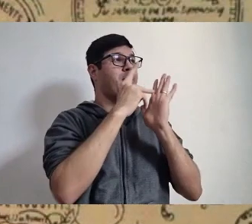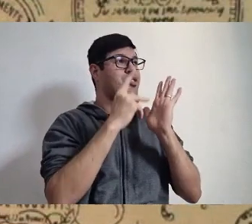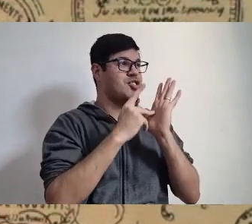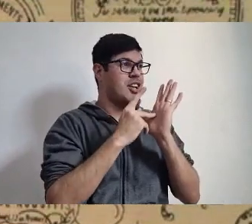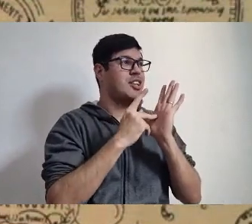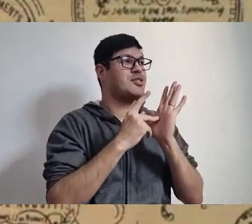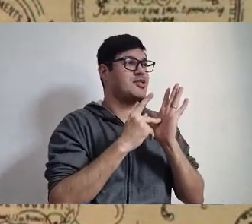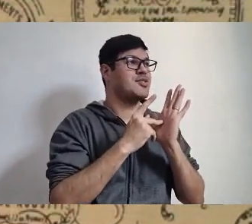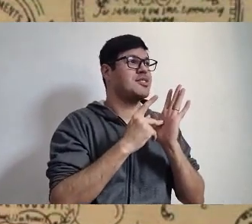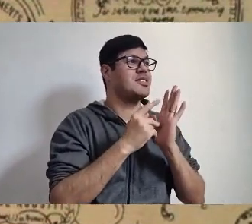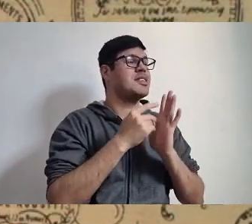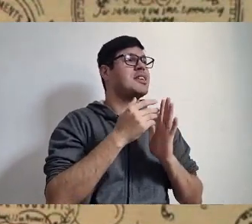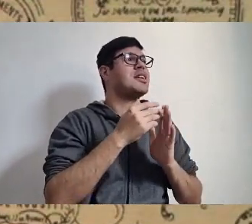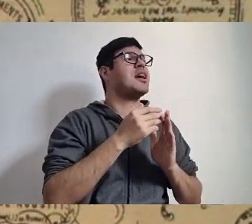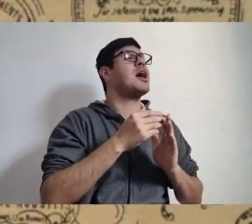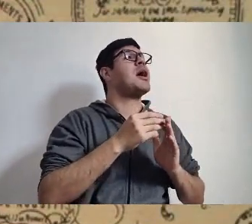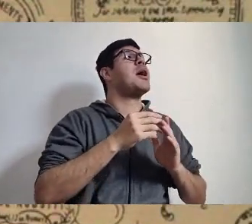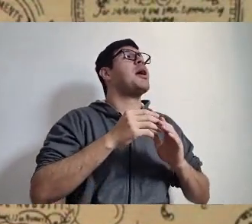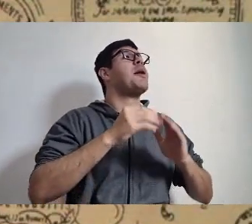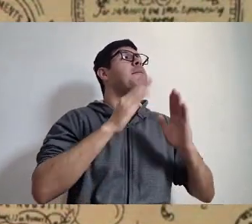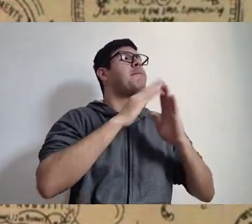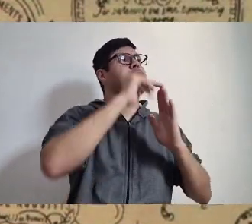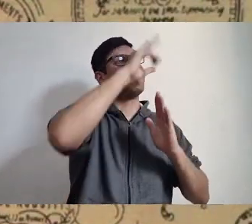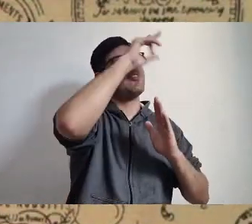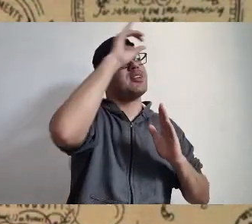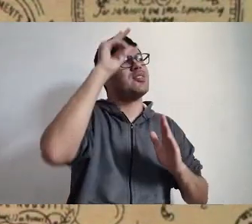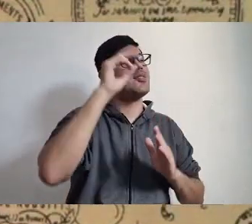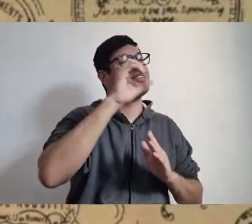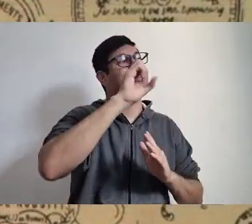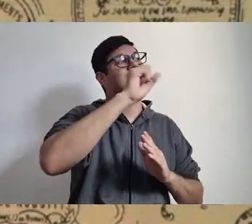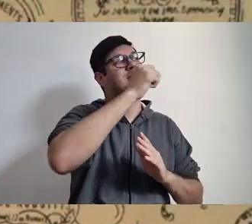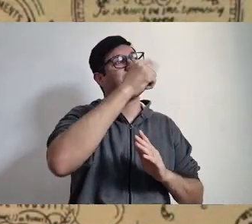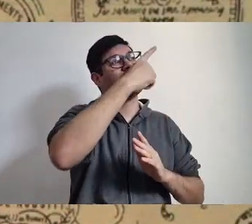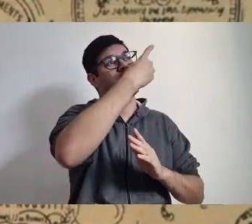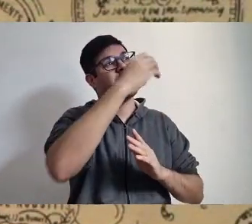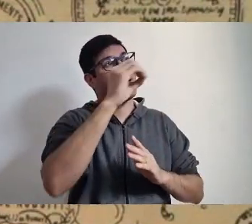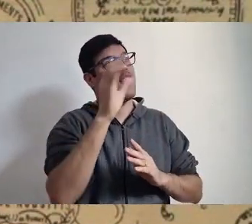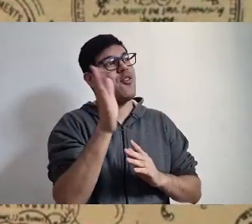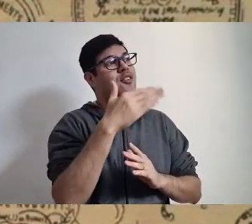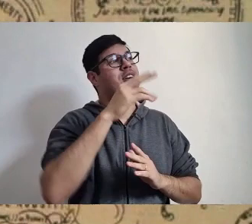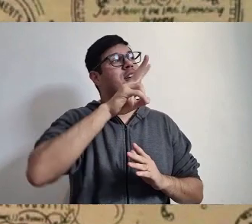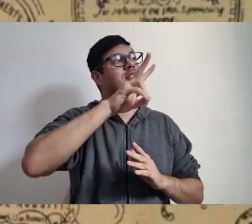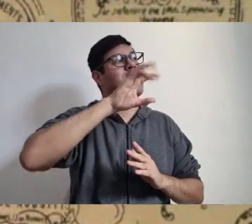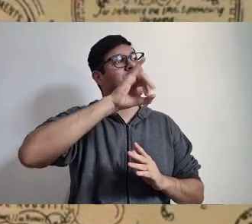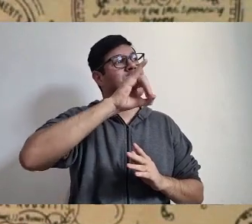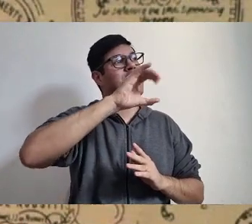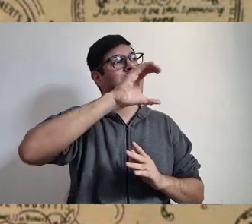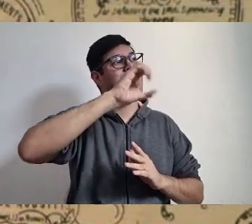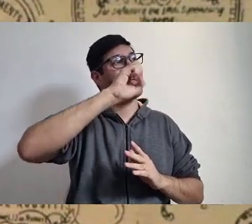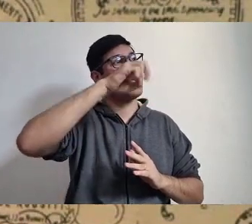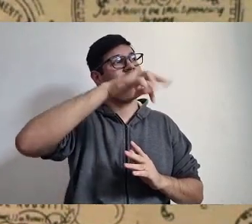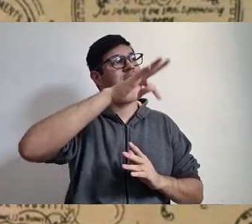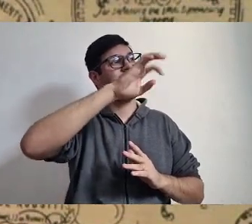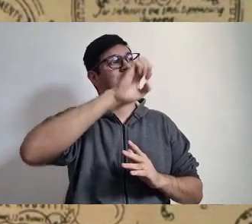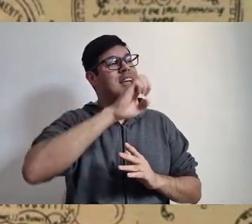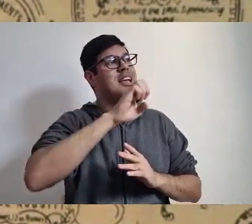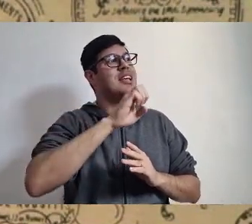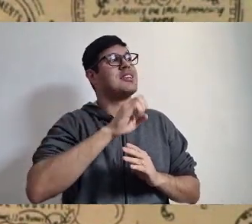na Prefeitura de São Vicente, também agora que está em Poá, em Budas Artes, que é a Loteria